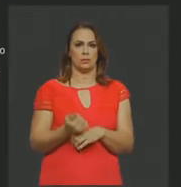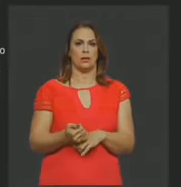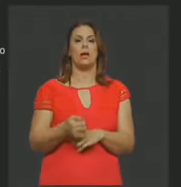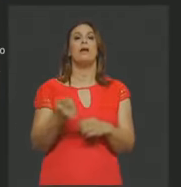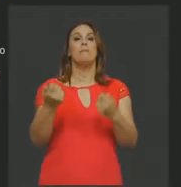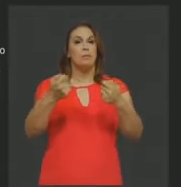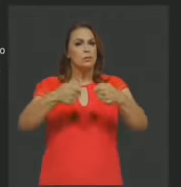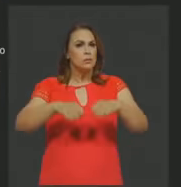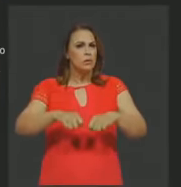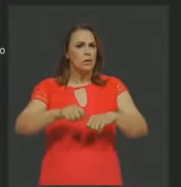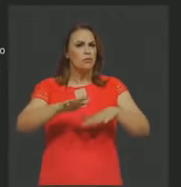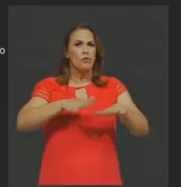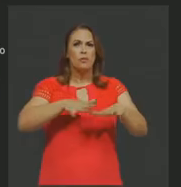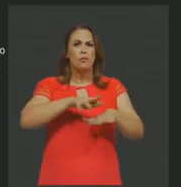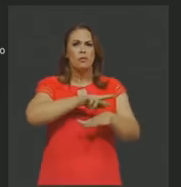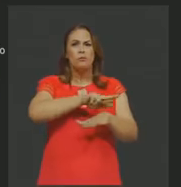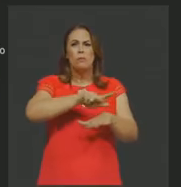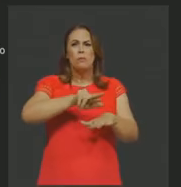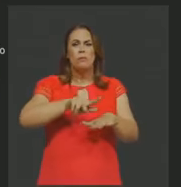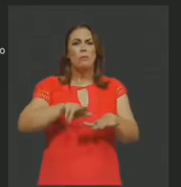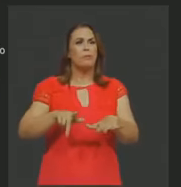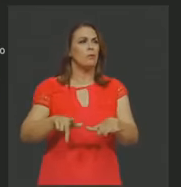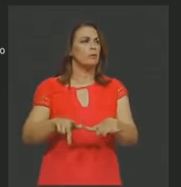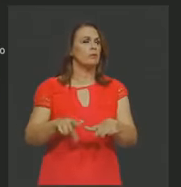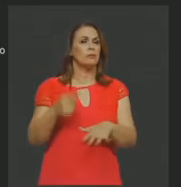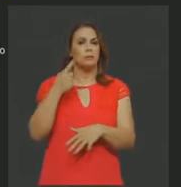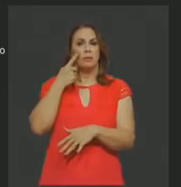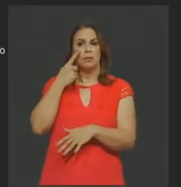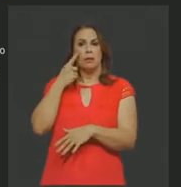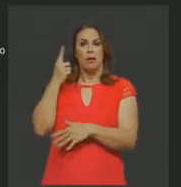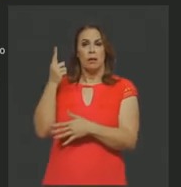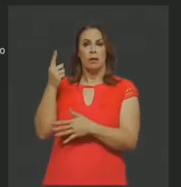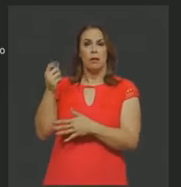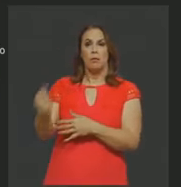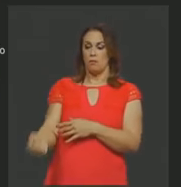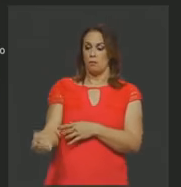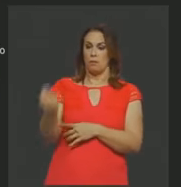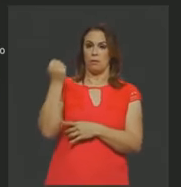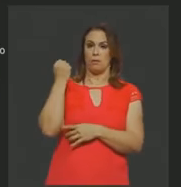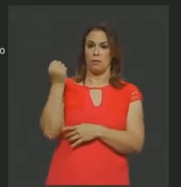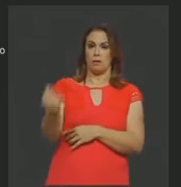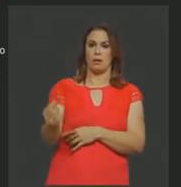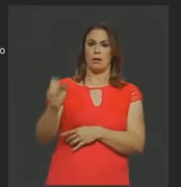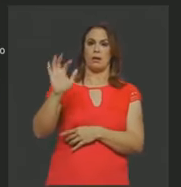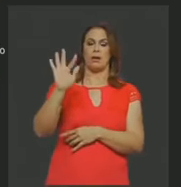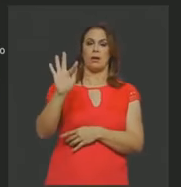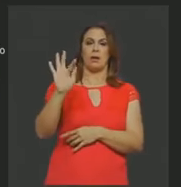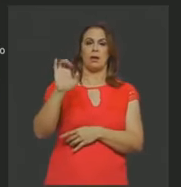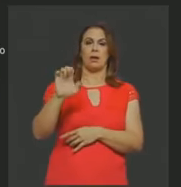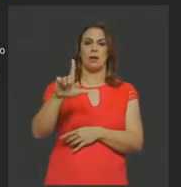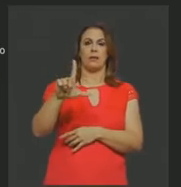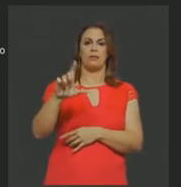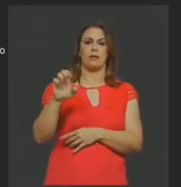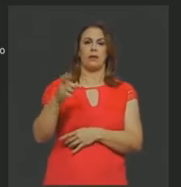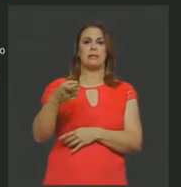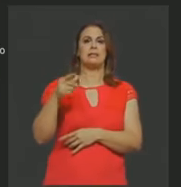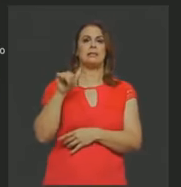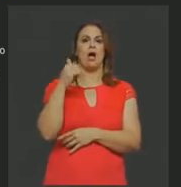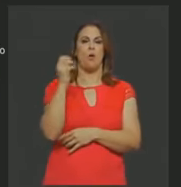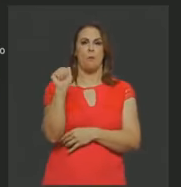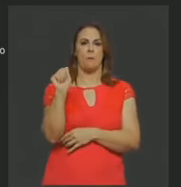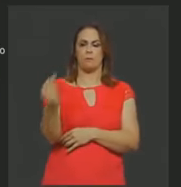posso fazer flexão, quando eu dobro, e aqui eu estico, que é a extensão. Eu posso fazer